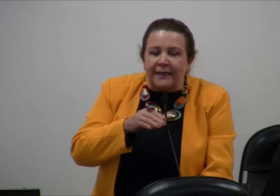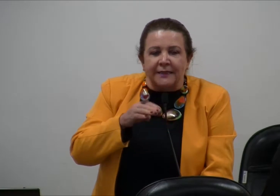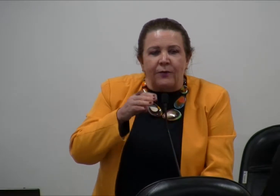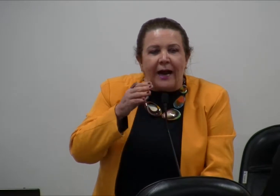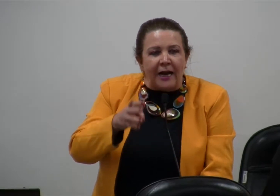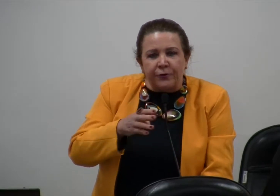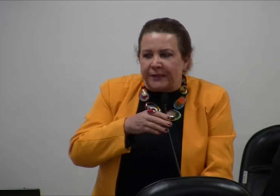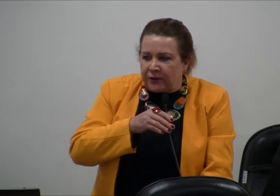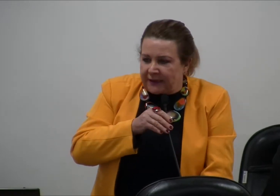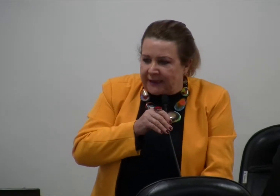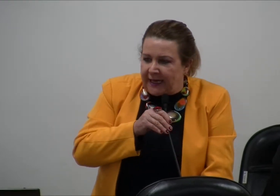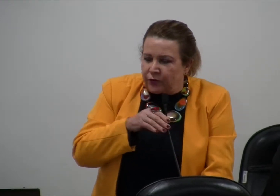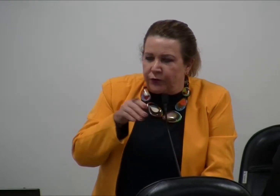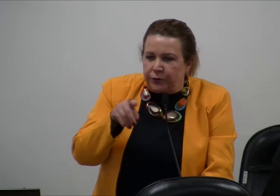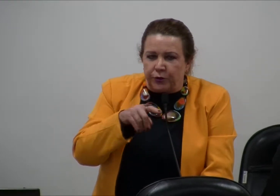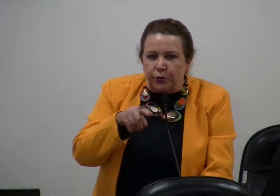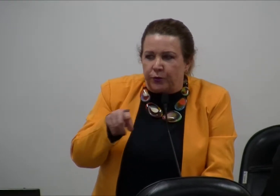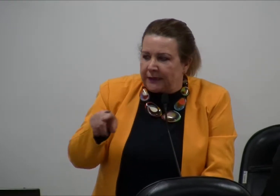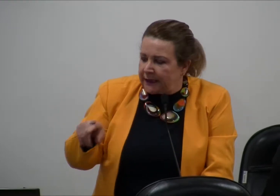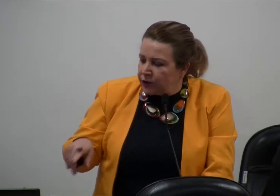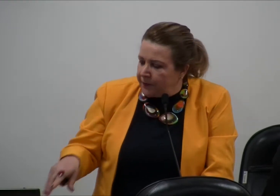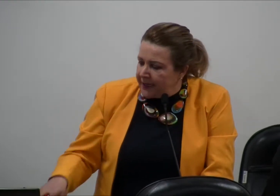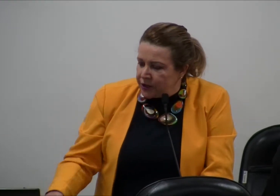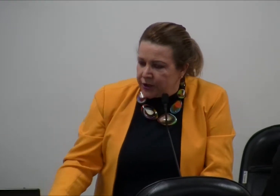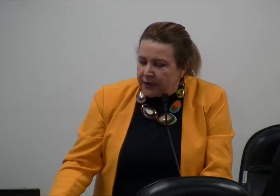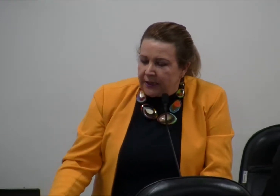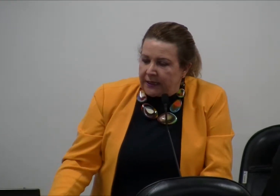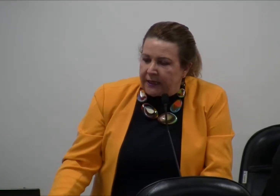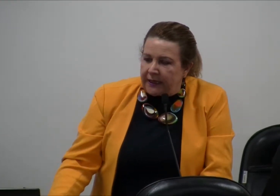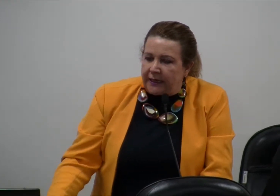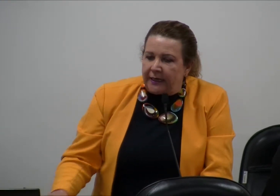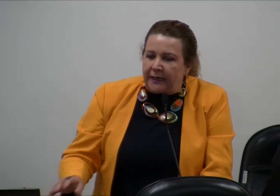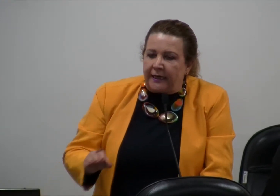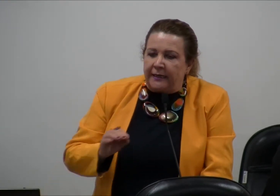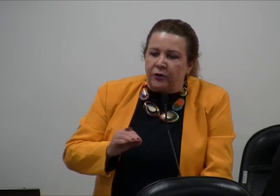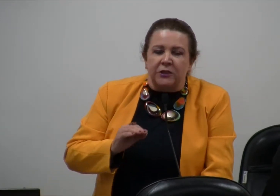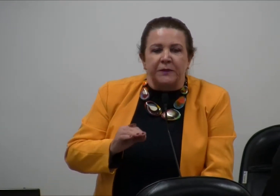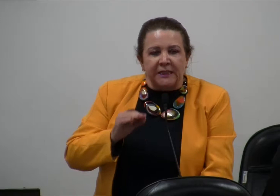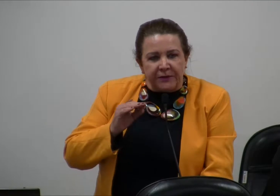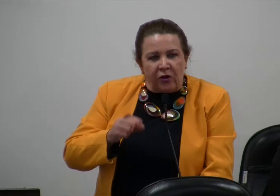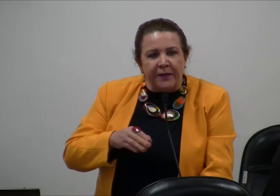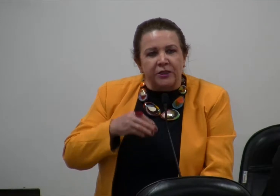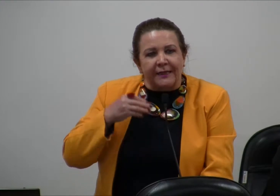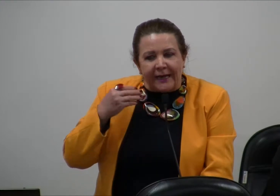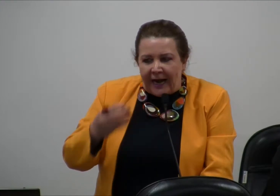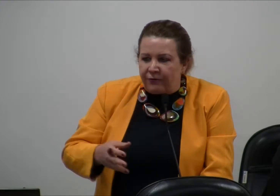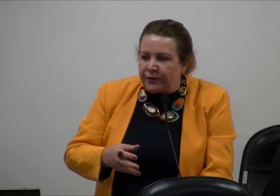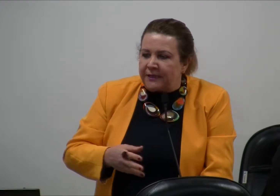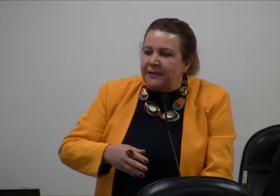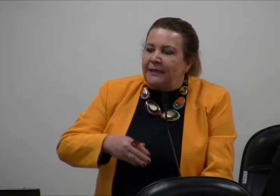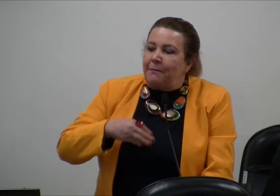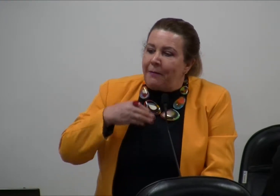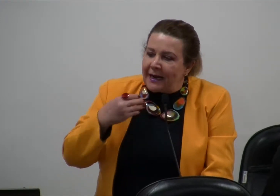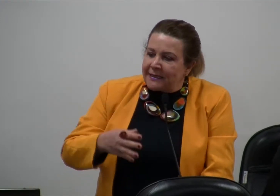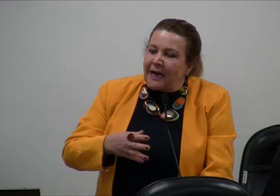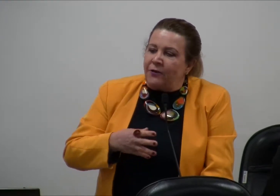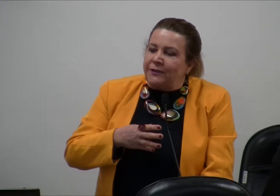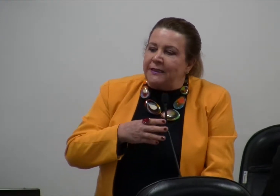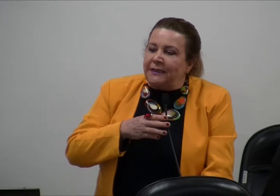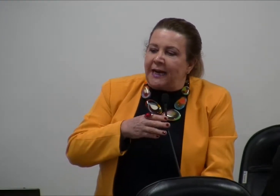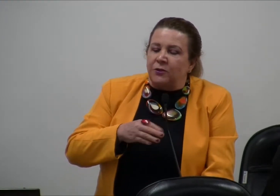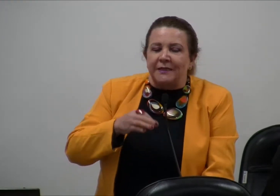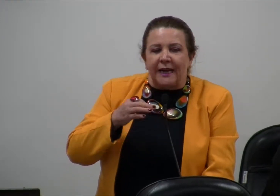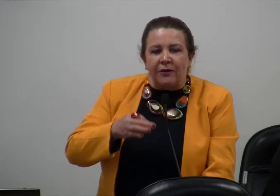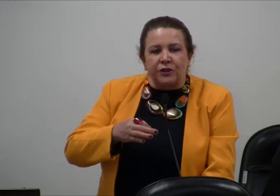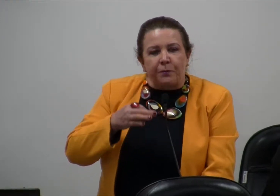com relação a árvores na nossa cidade. Houve um estudo recentemente, e nós precisamos realmente ter mais árvores